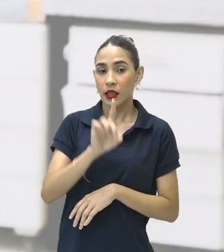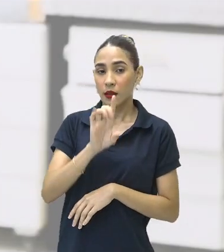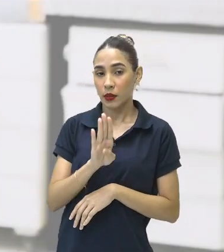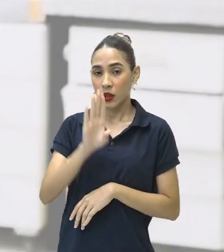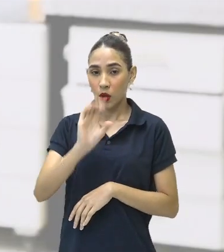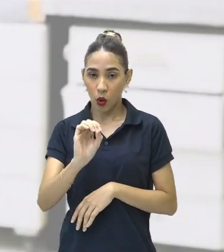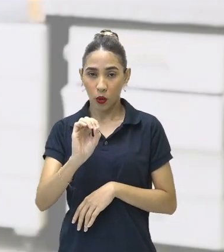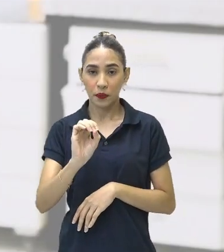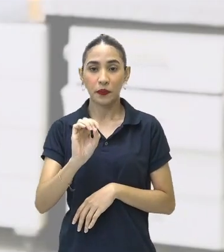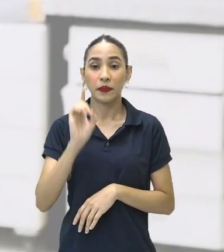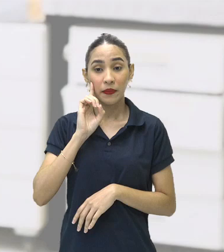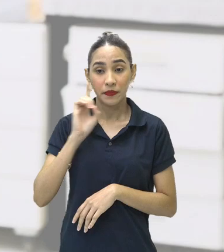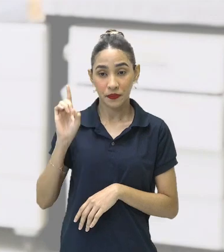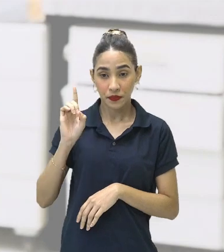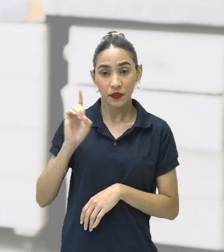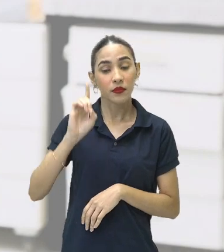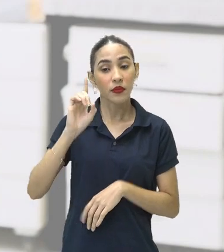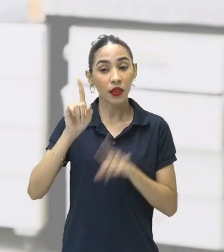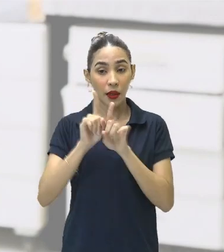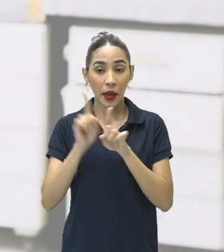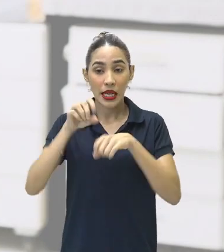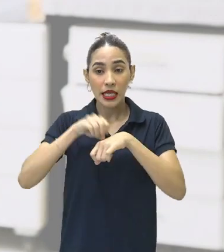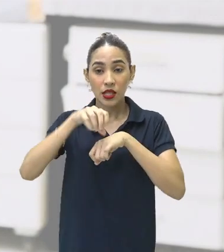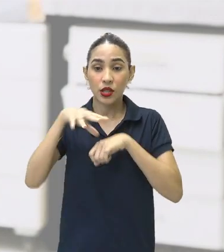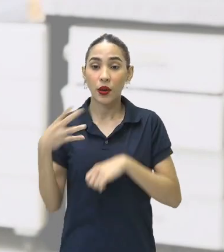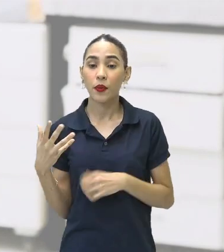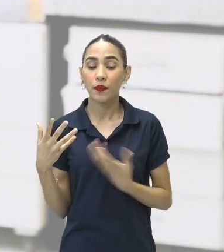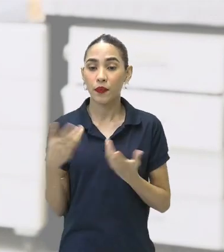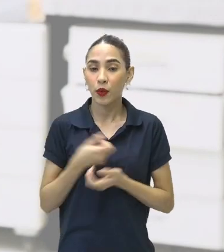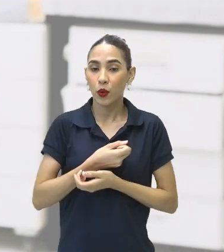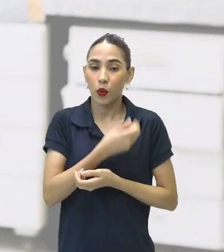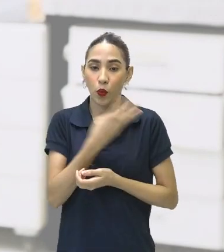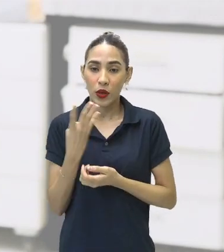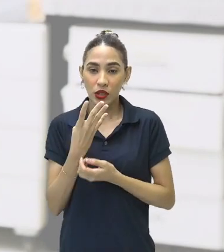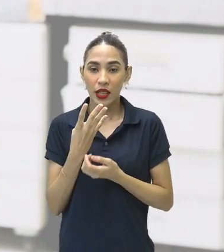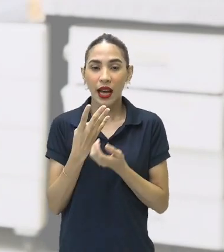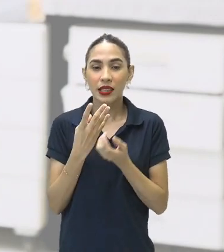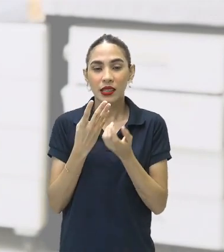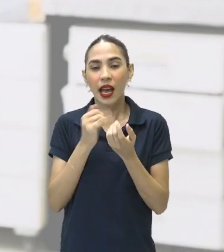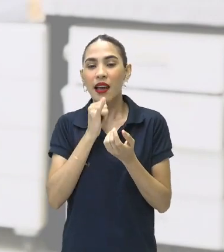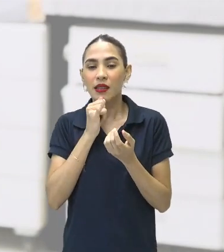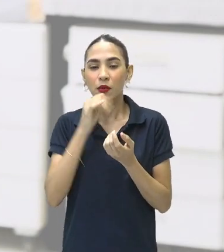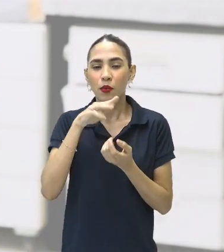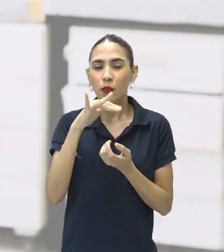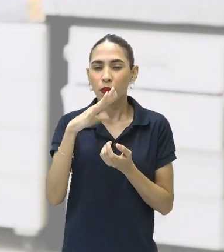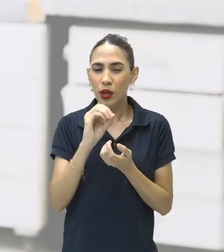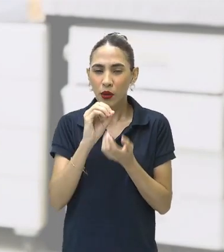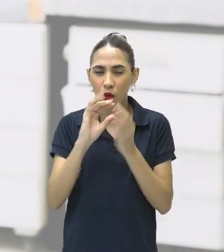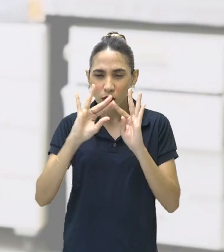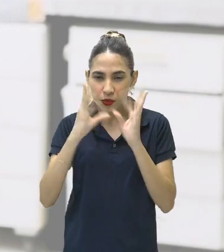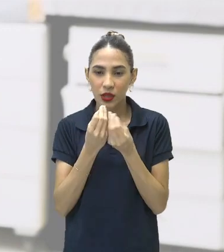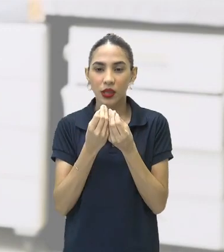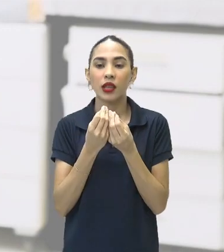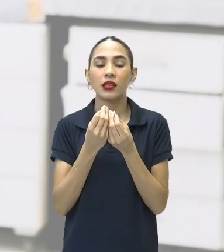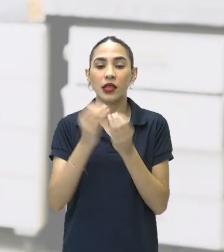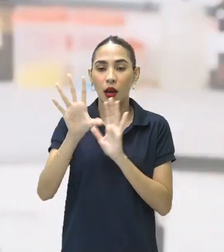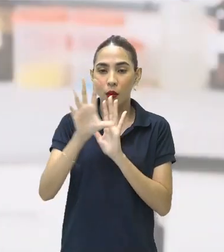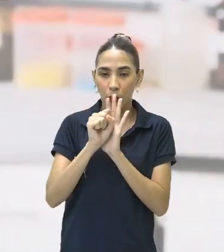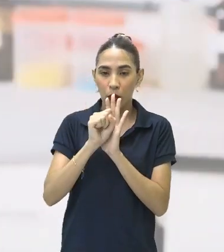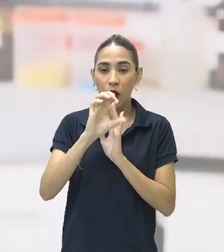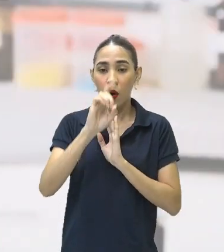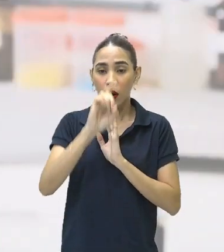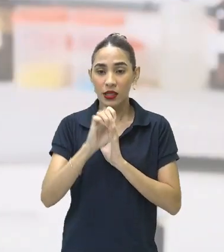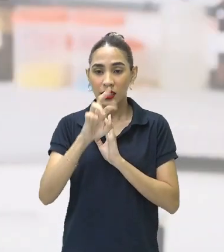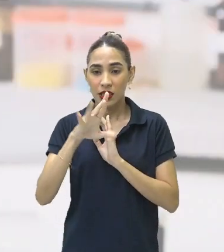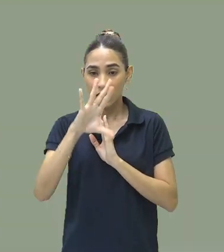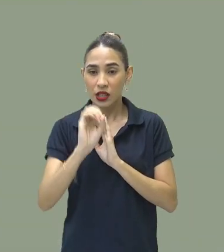demanda bioquímica de oxigênio, ela indica a quantidade de micro-organismos que tem uma área que vai consumir a quantidade de oxigênio. Como